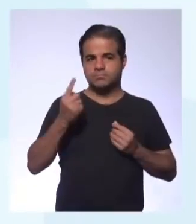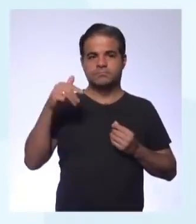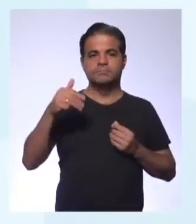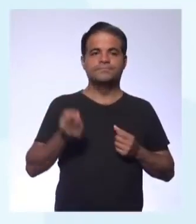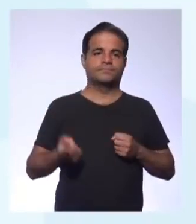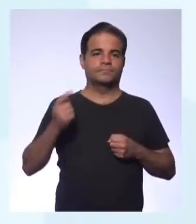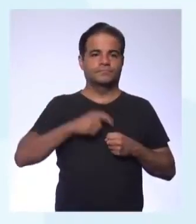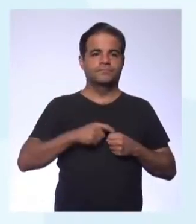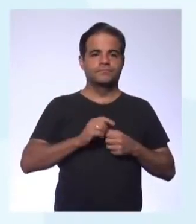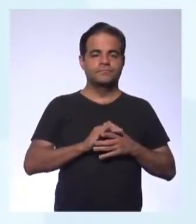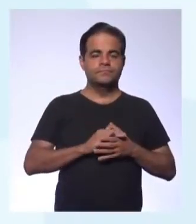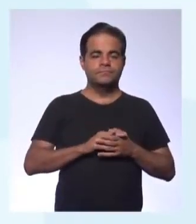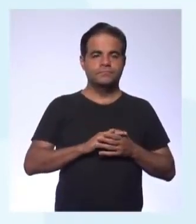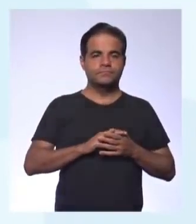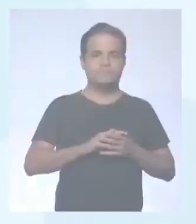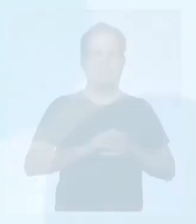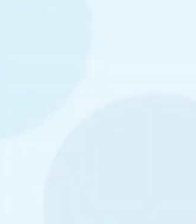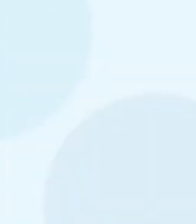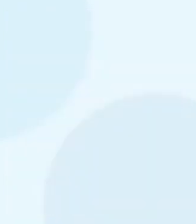e voltamos.